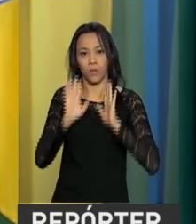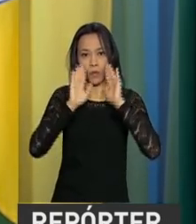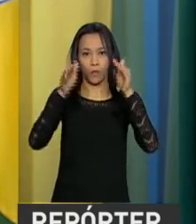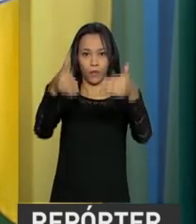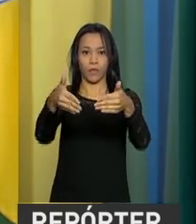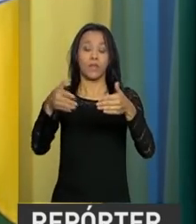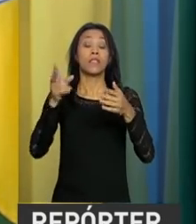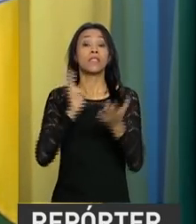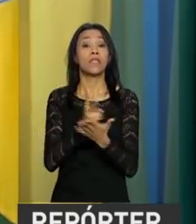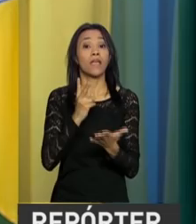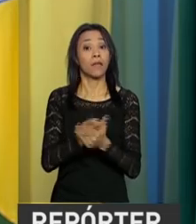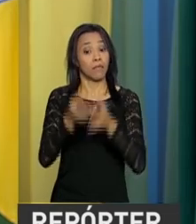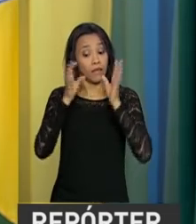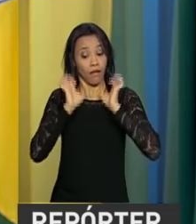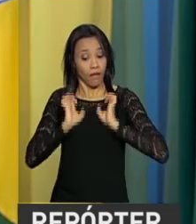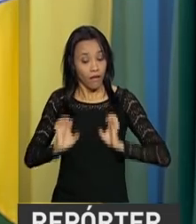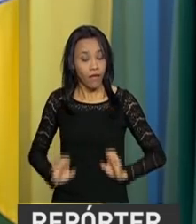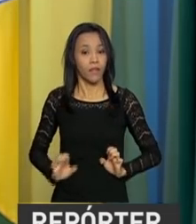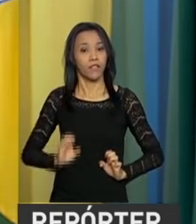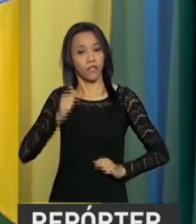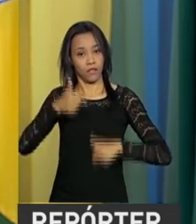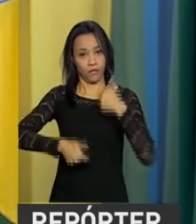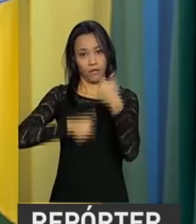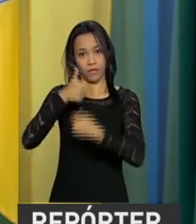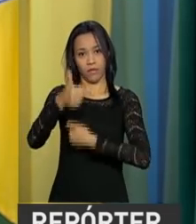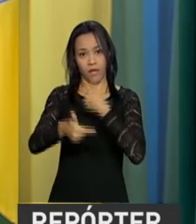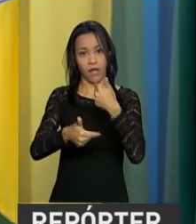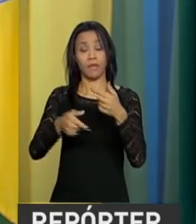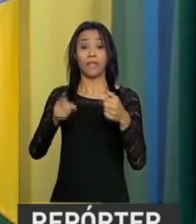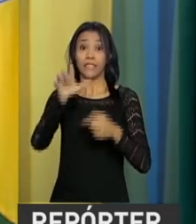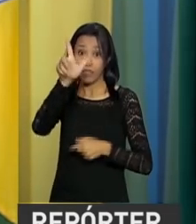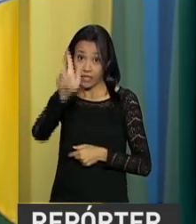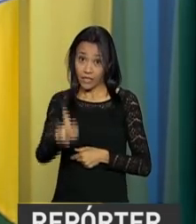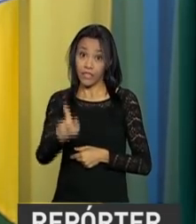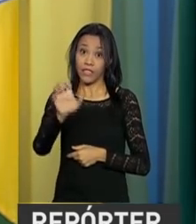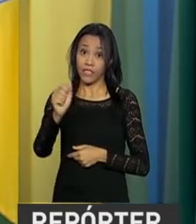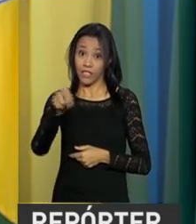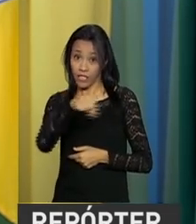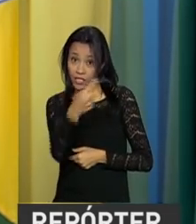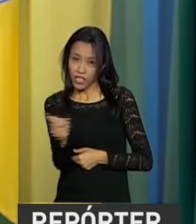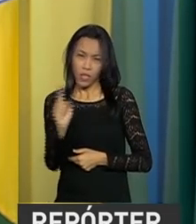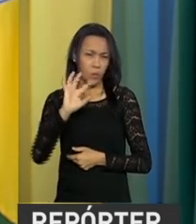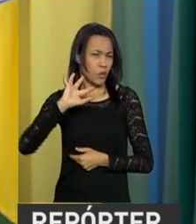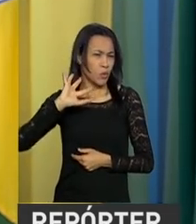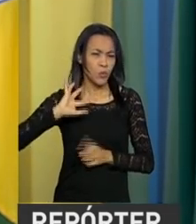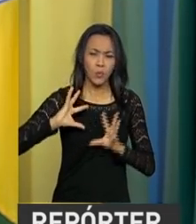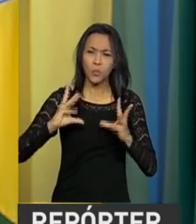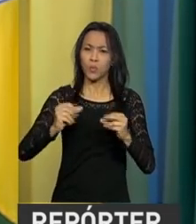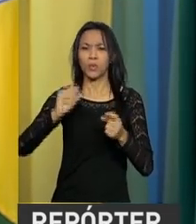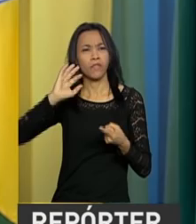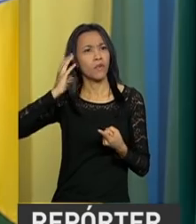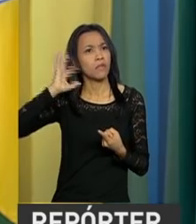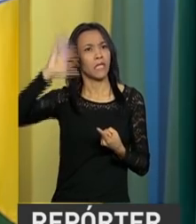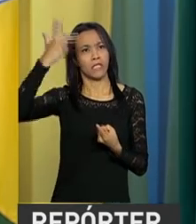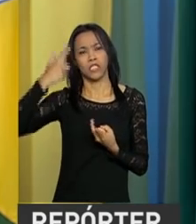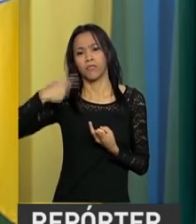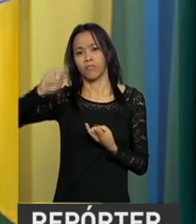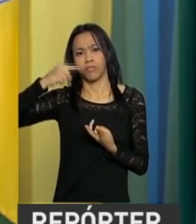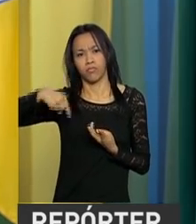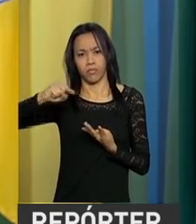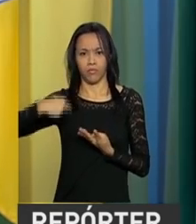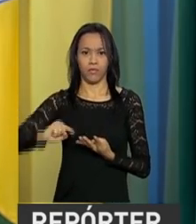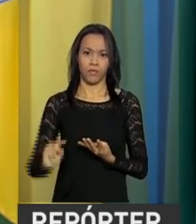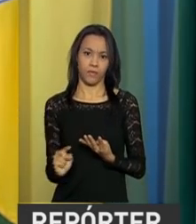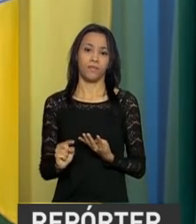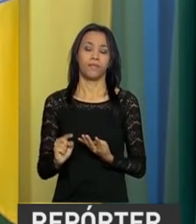preservar a ética e a transparência na gestão e em todas as decisões. Estimular a eficiência e